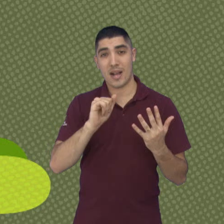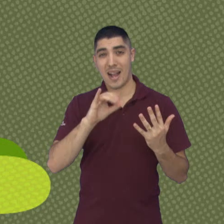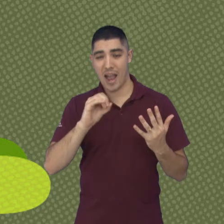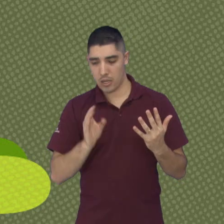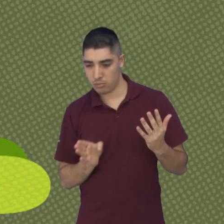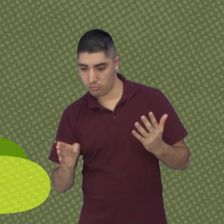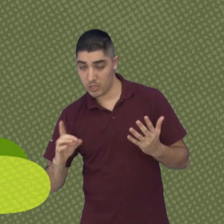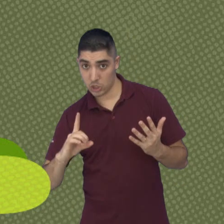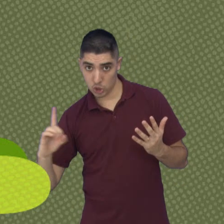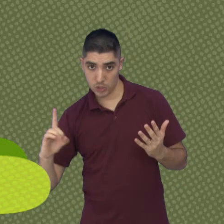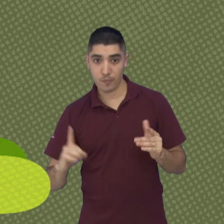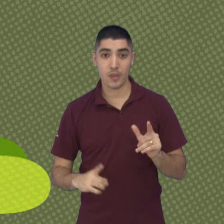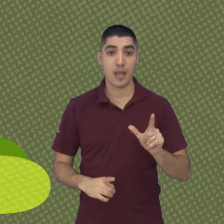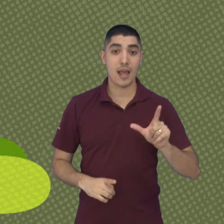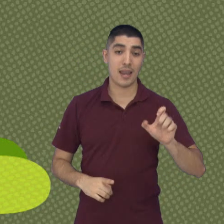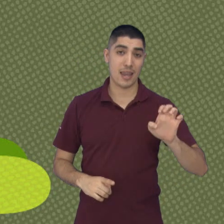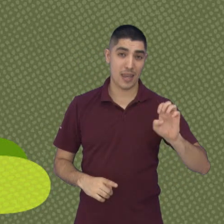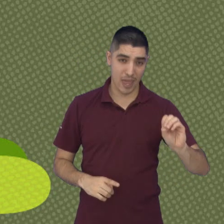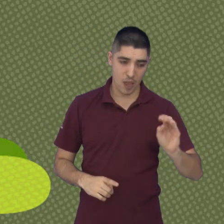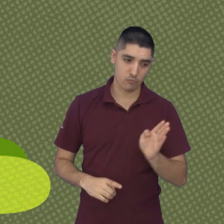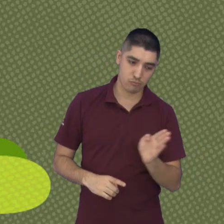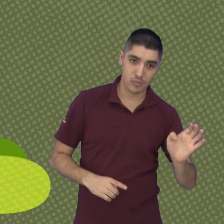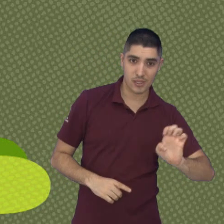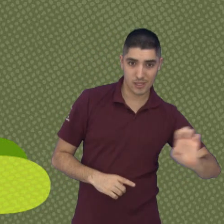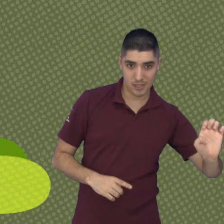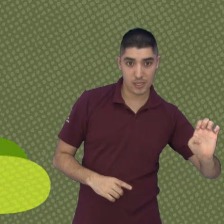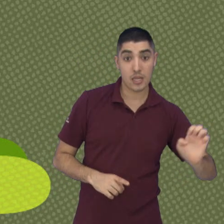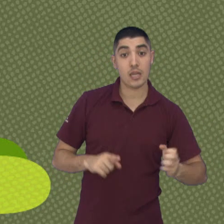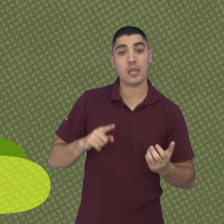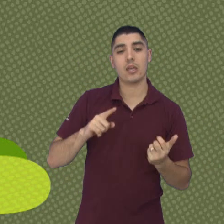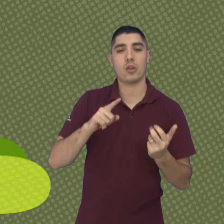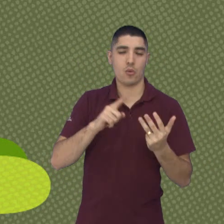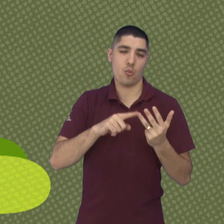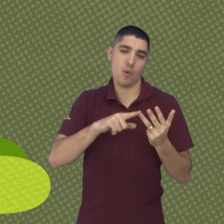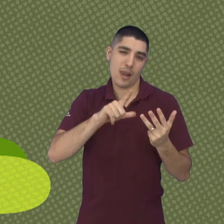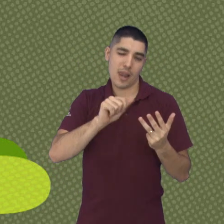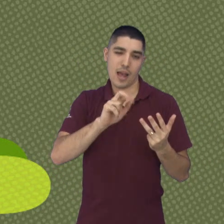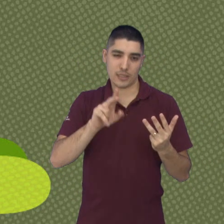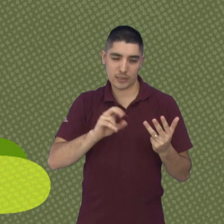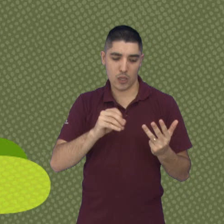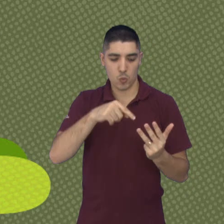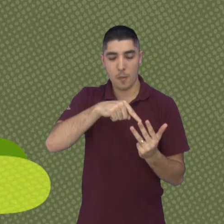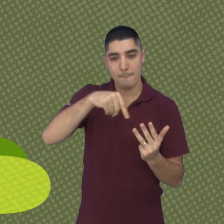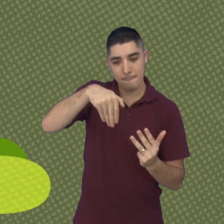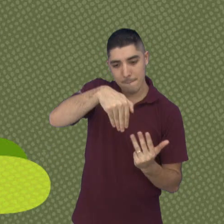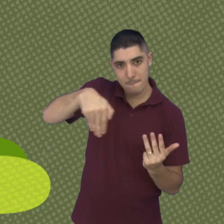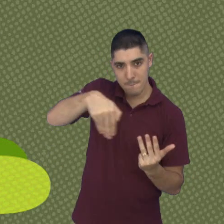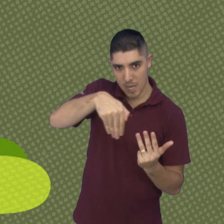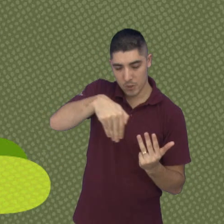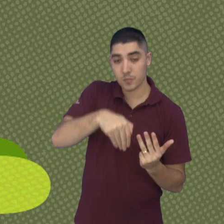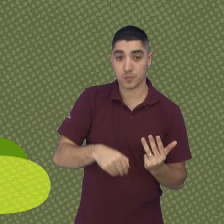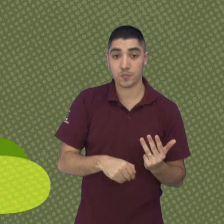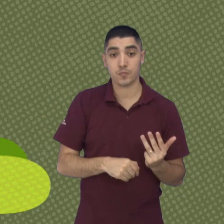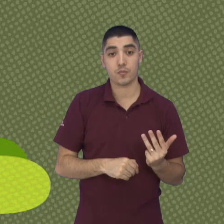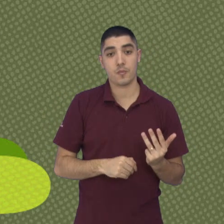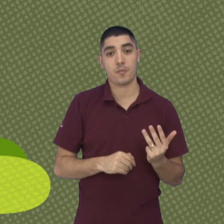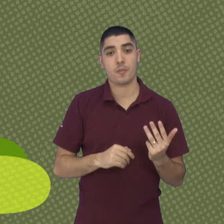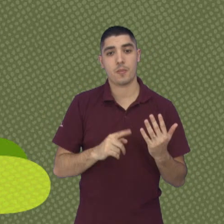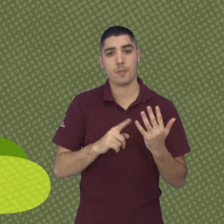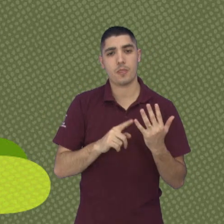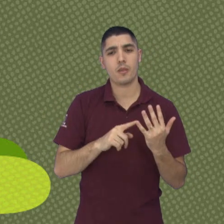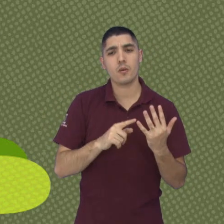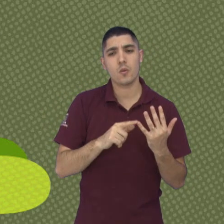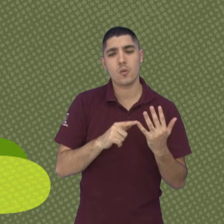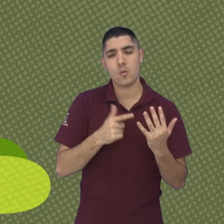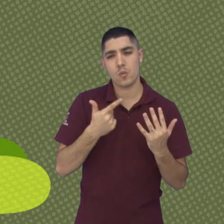o Léo Gobo um zagueiro mais pela esquerda e o Lázaro centralizado. Pela ala direita, que era o Léo... Como é que é o nome